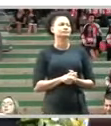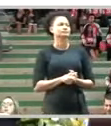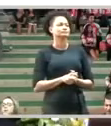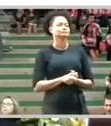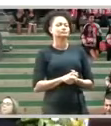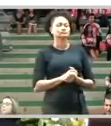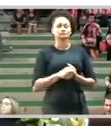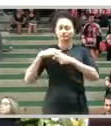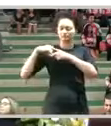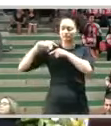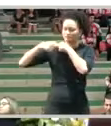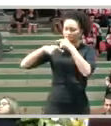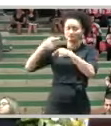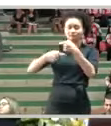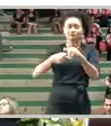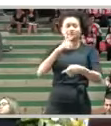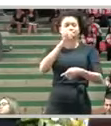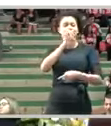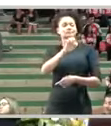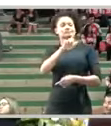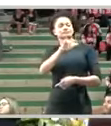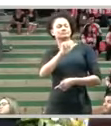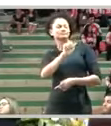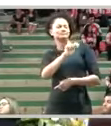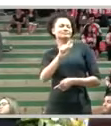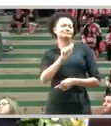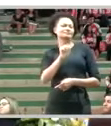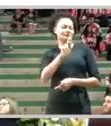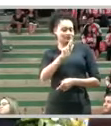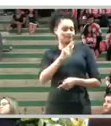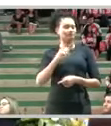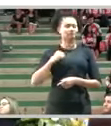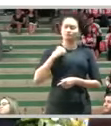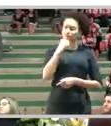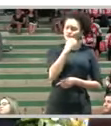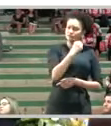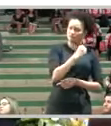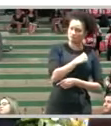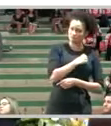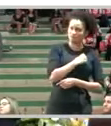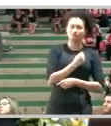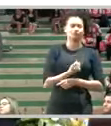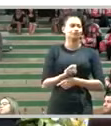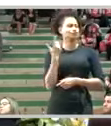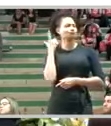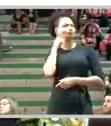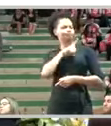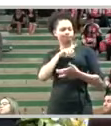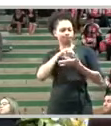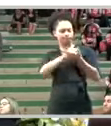A geração de Eleazar e Samuel, a geração de reconquista.